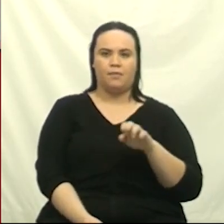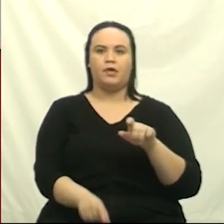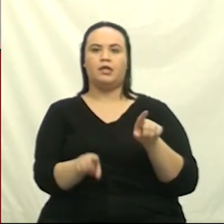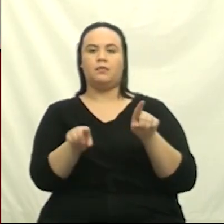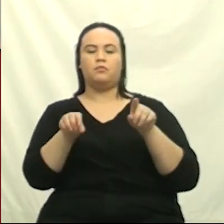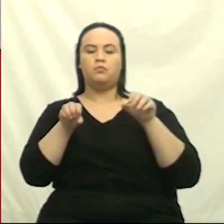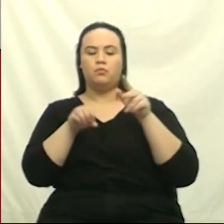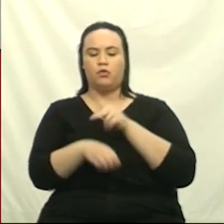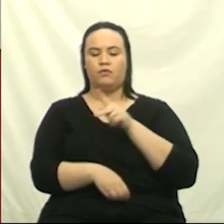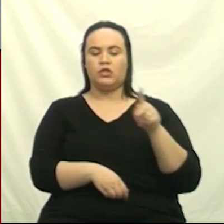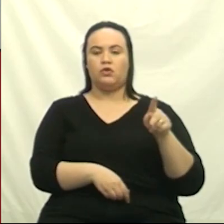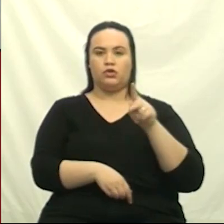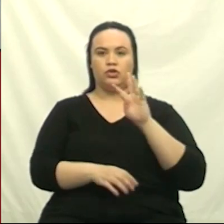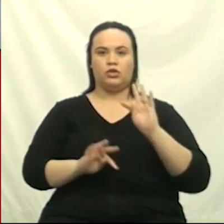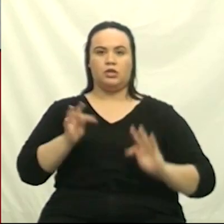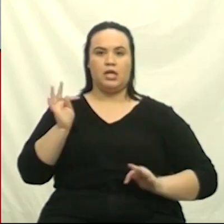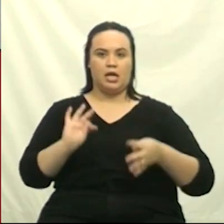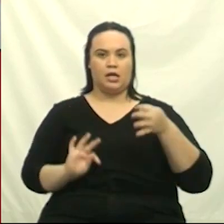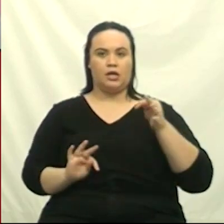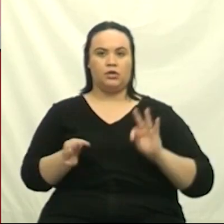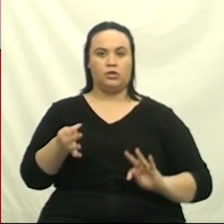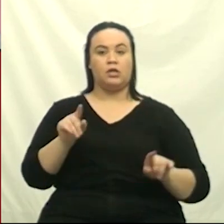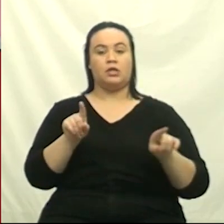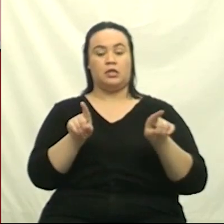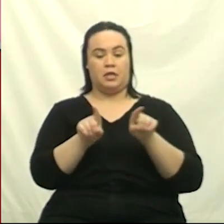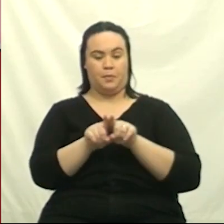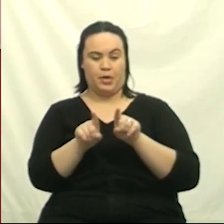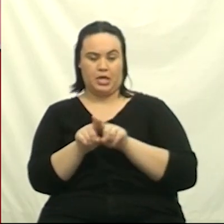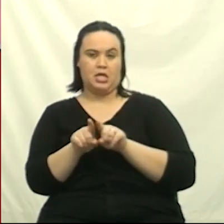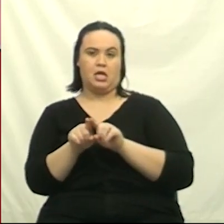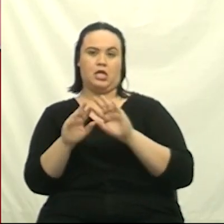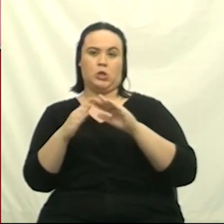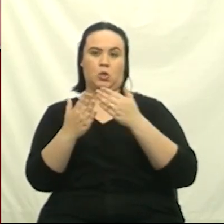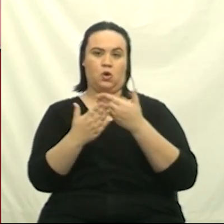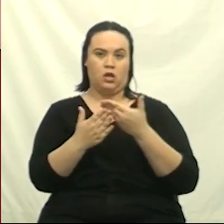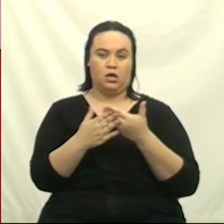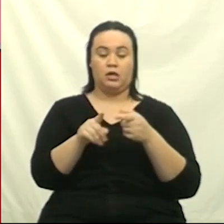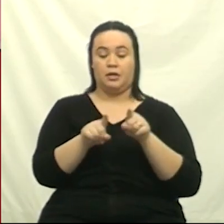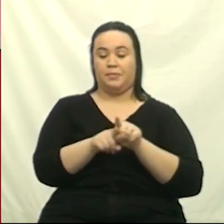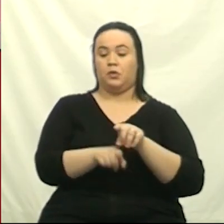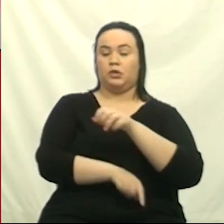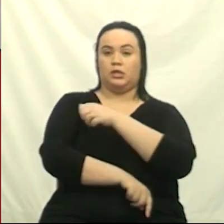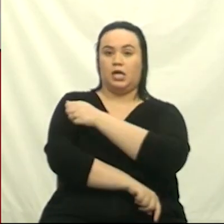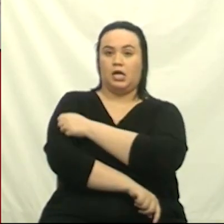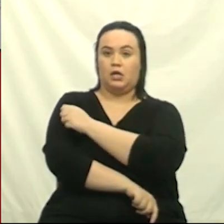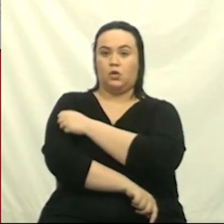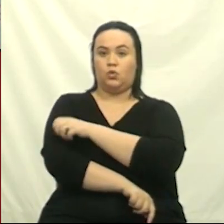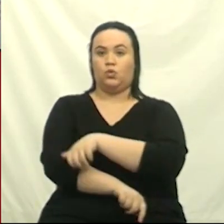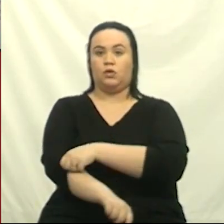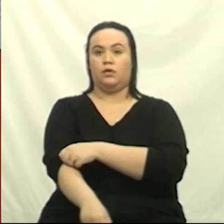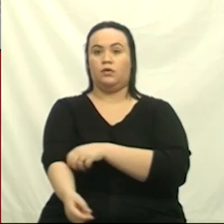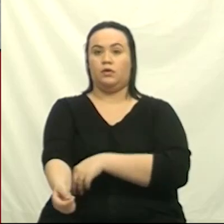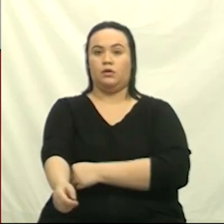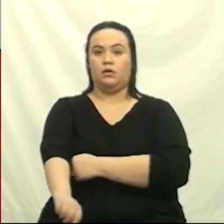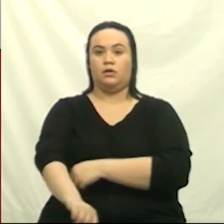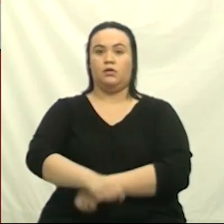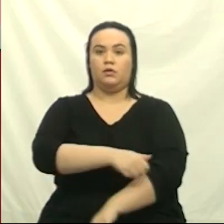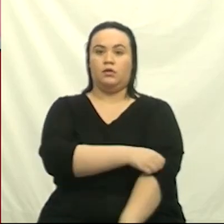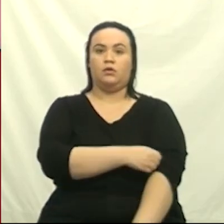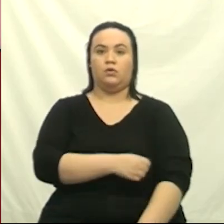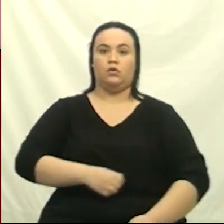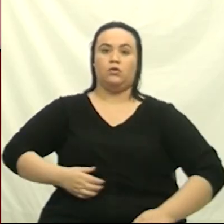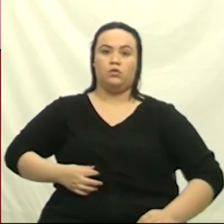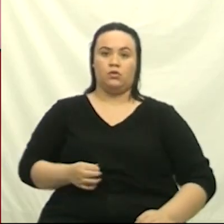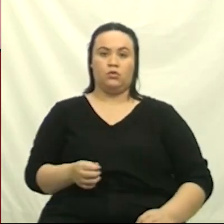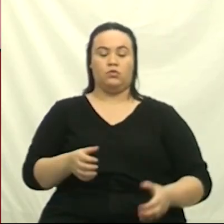aplicadas da Sate que aos alunos nível 1 os